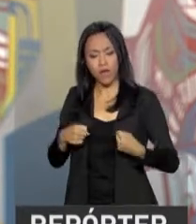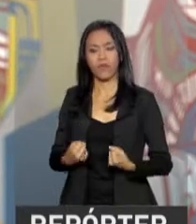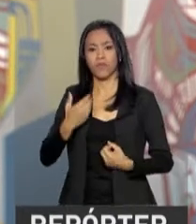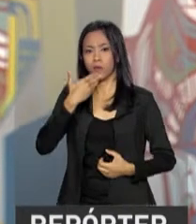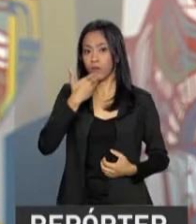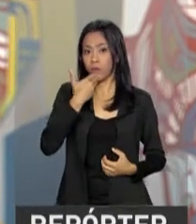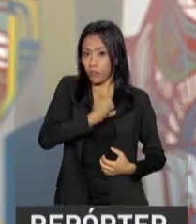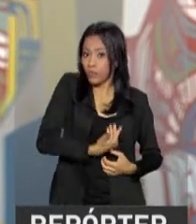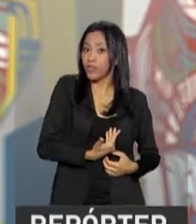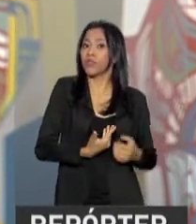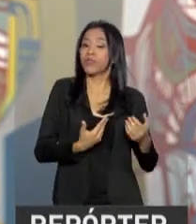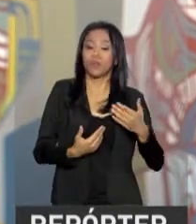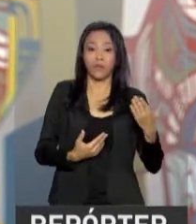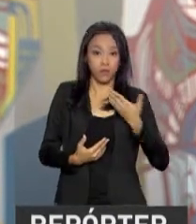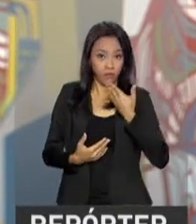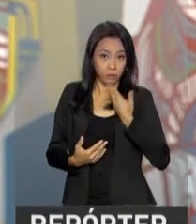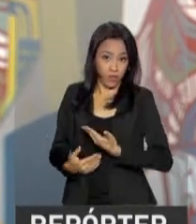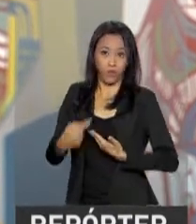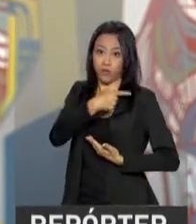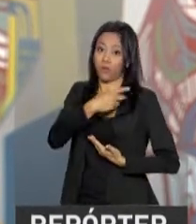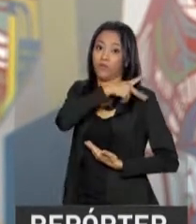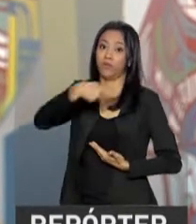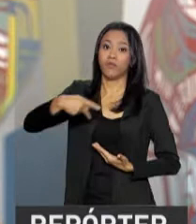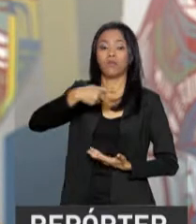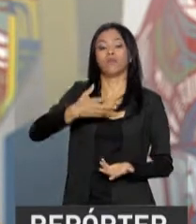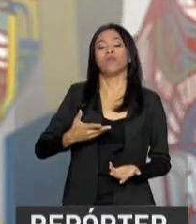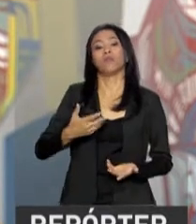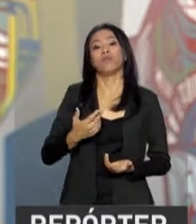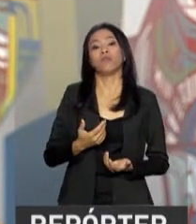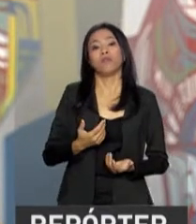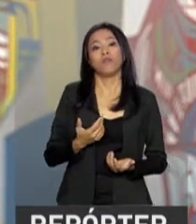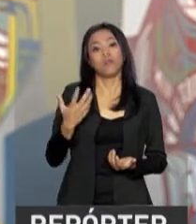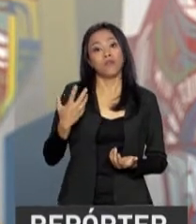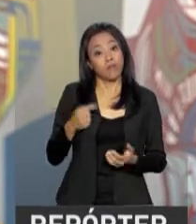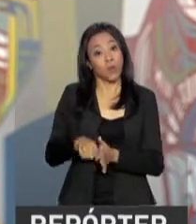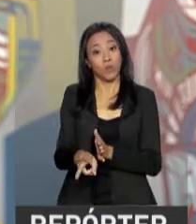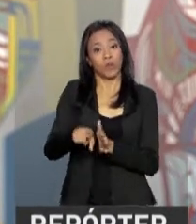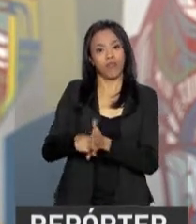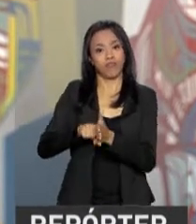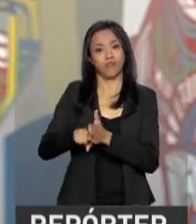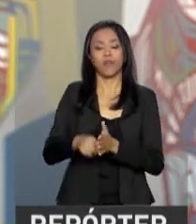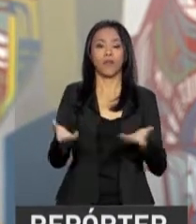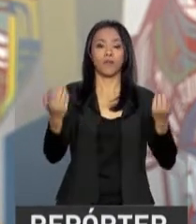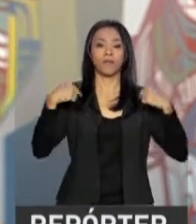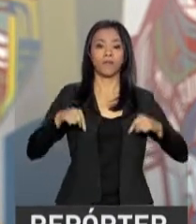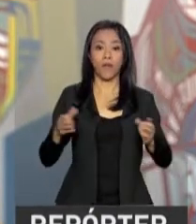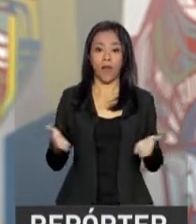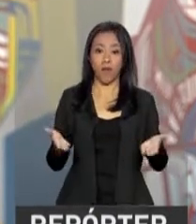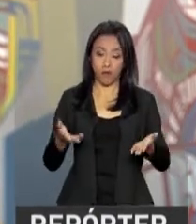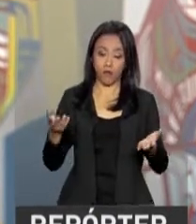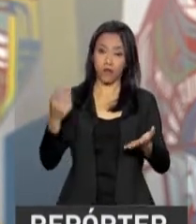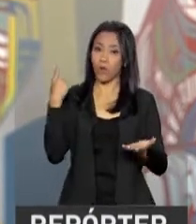e também rigor na investigação o bom agora a gente vai seguir com a agenda do presidente michel temer daqui a